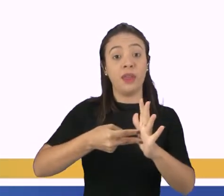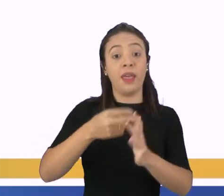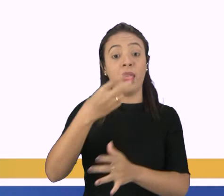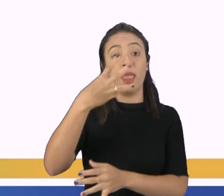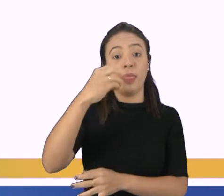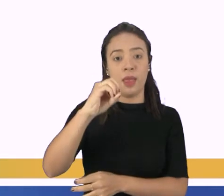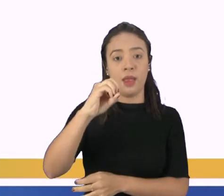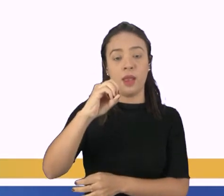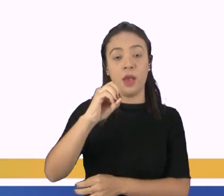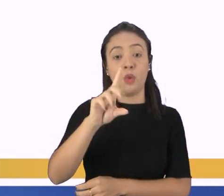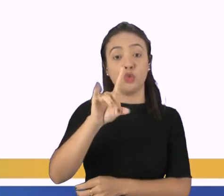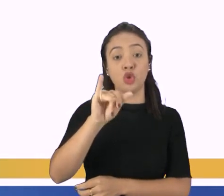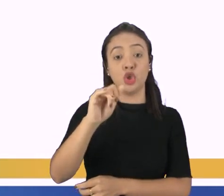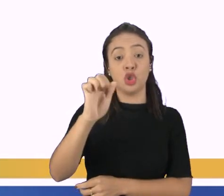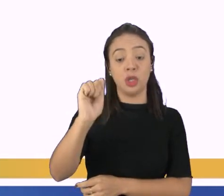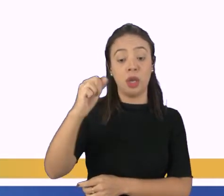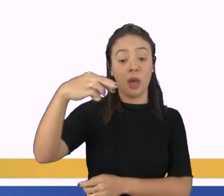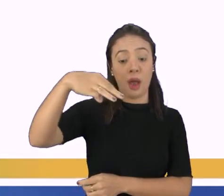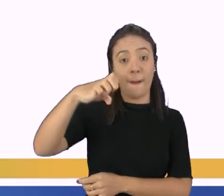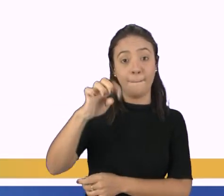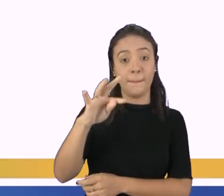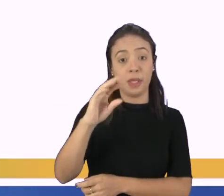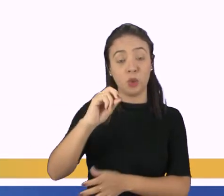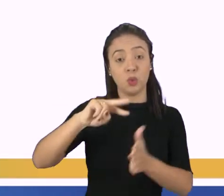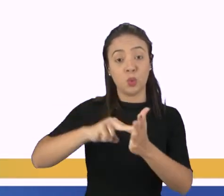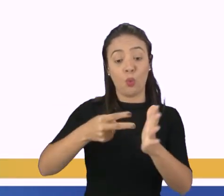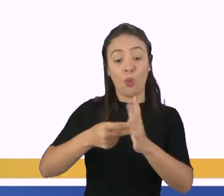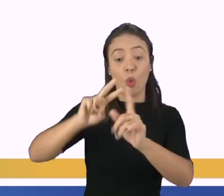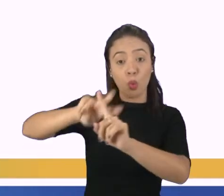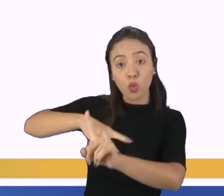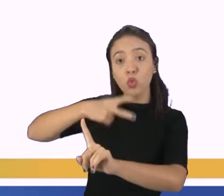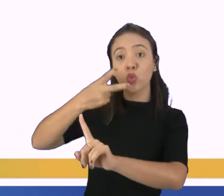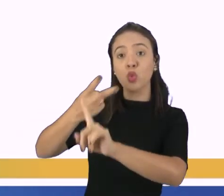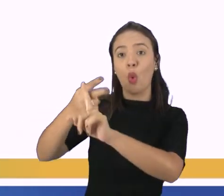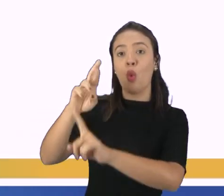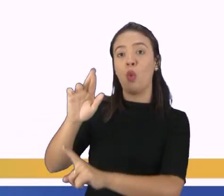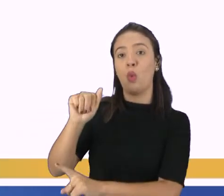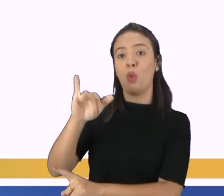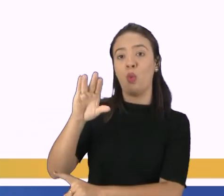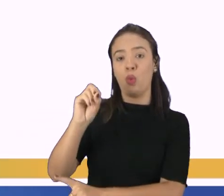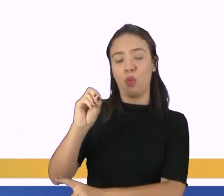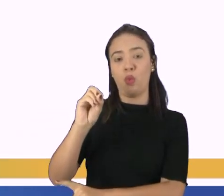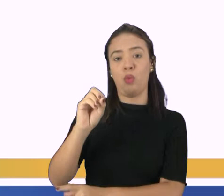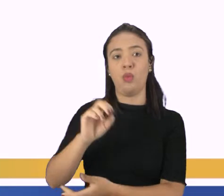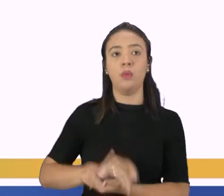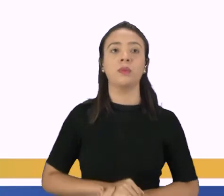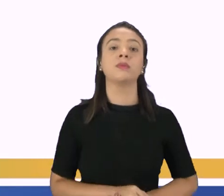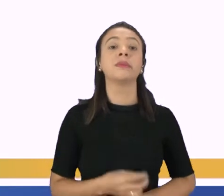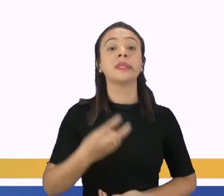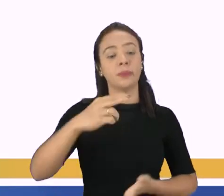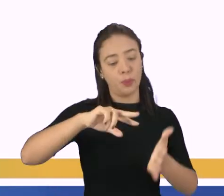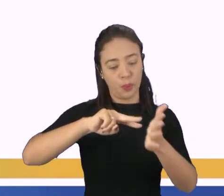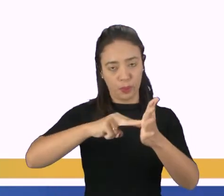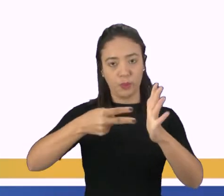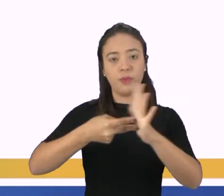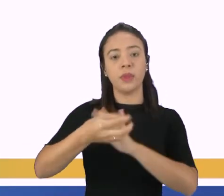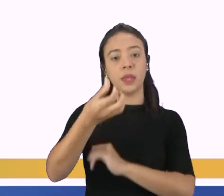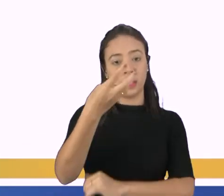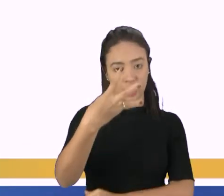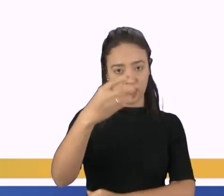é o dobro do raio. Então, nós vamos usar para R não 60, mas sim 30. Então, o volume